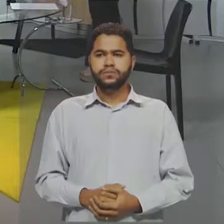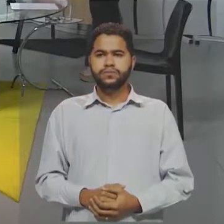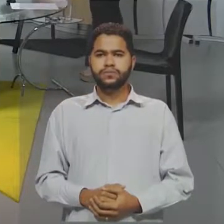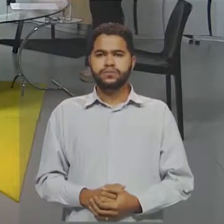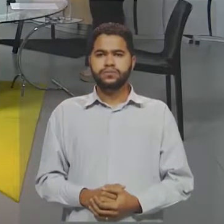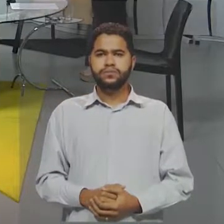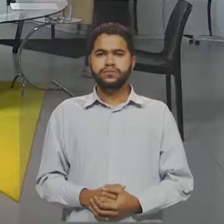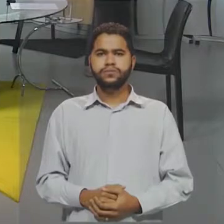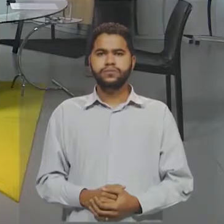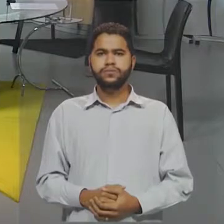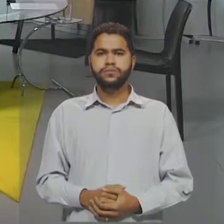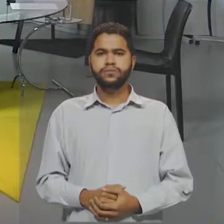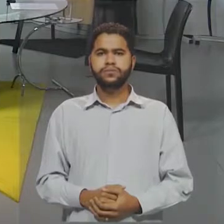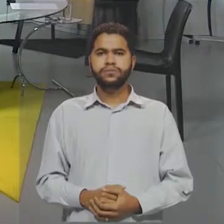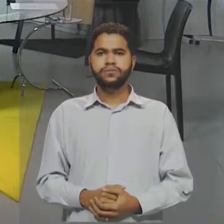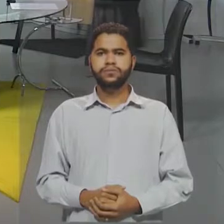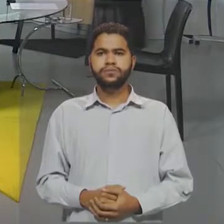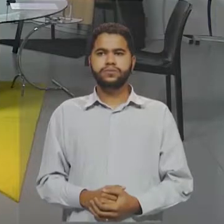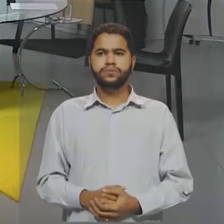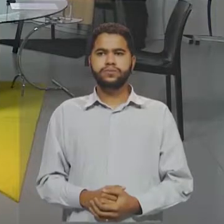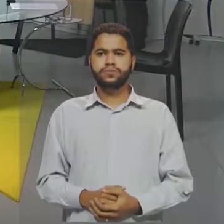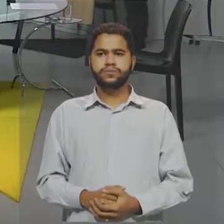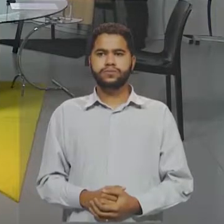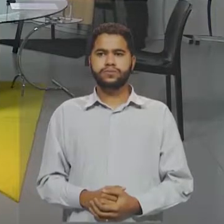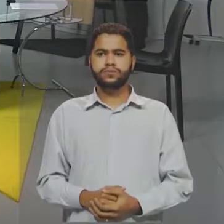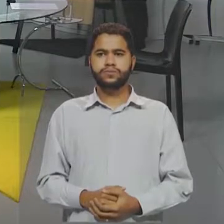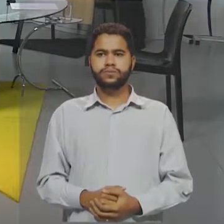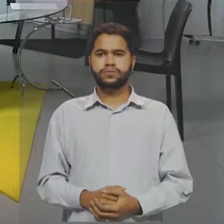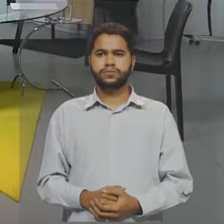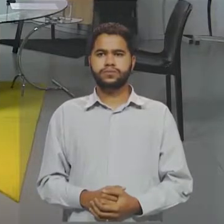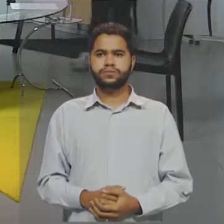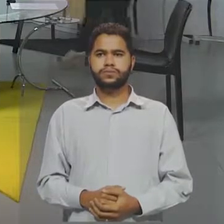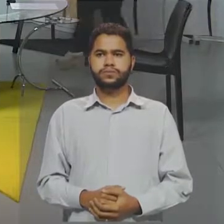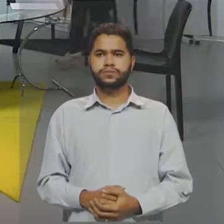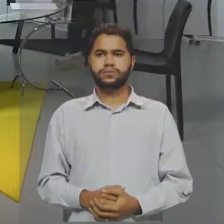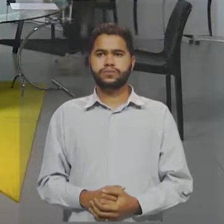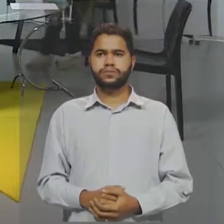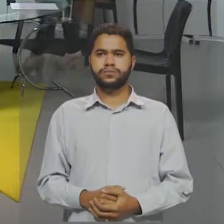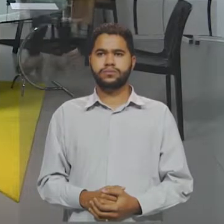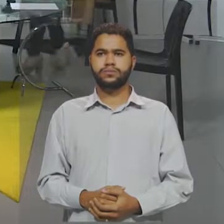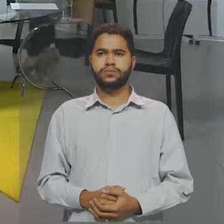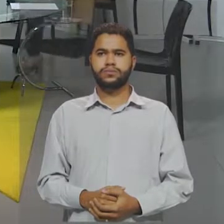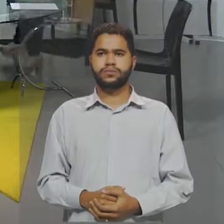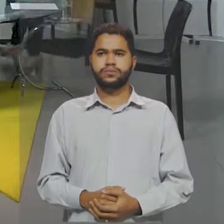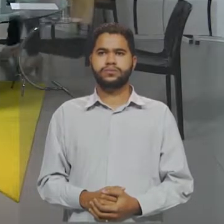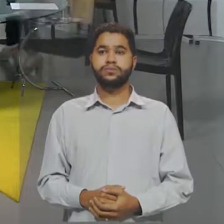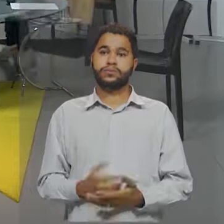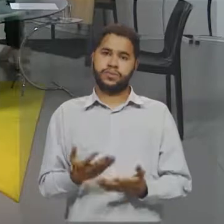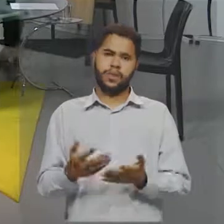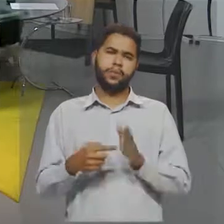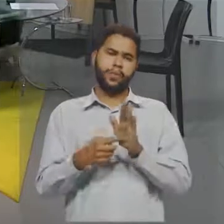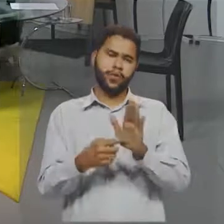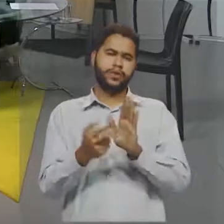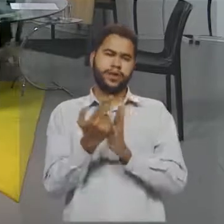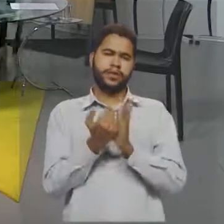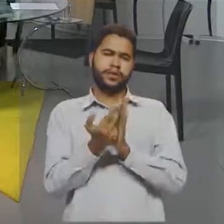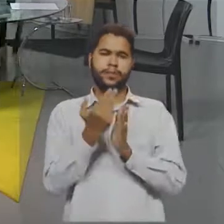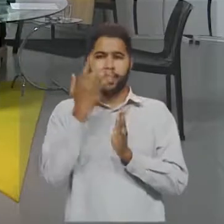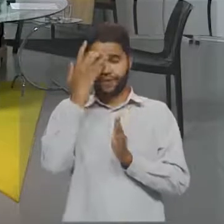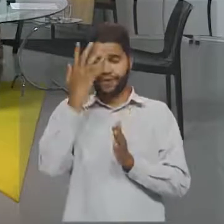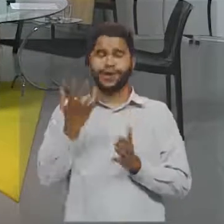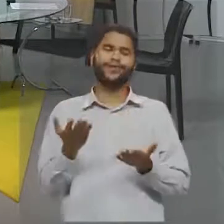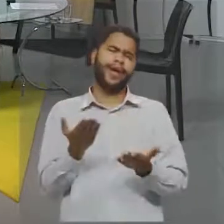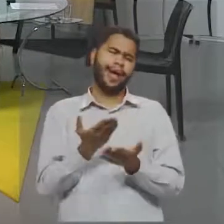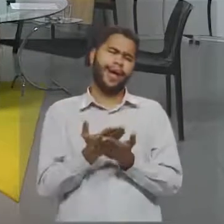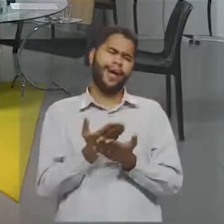folha. Ótimo você ter trago aí, né? Essas, para exemplificar, fica bem mais fácil, né? Porque acabou de dar aula hoje,